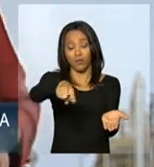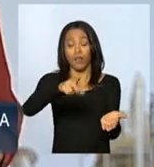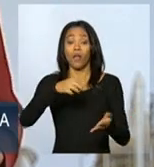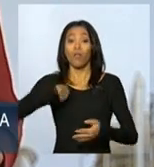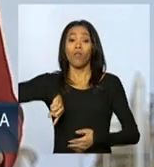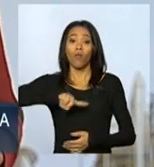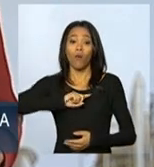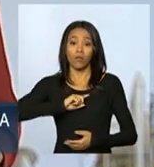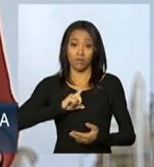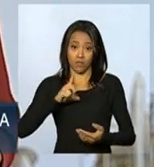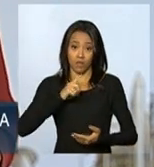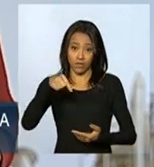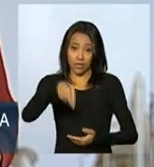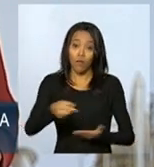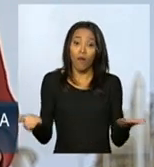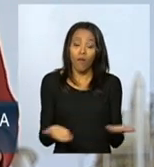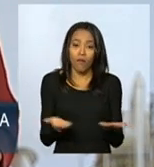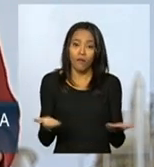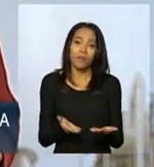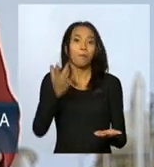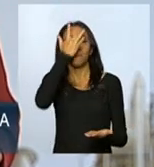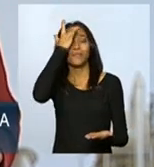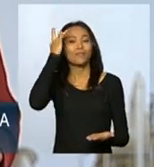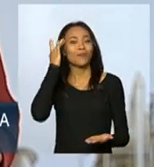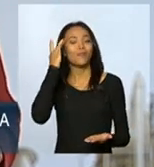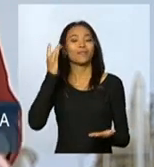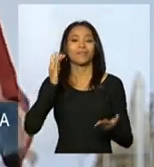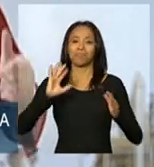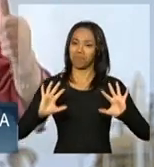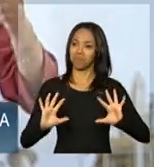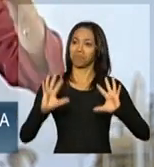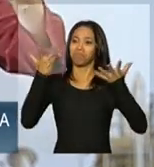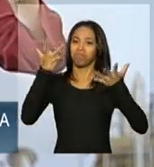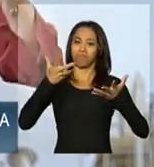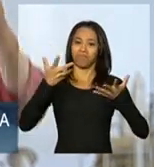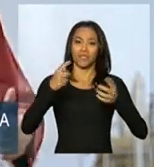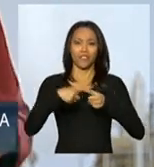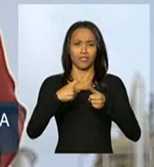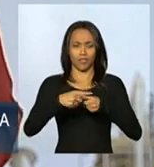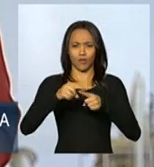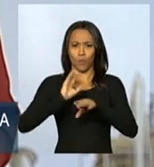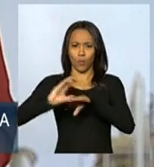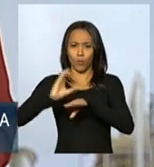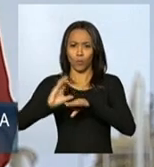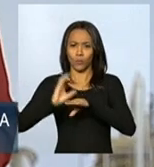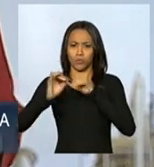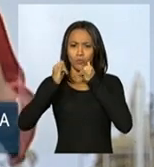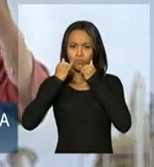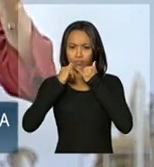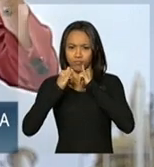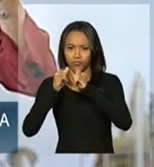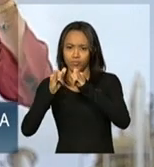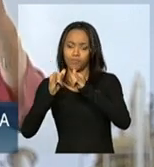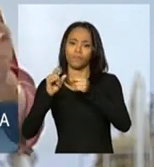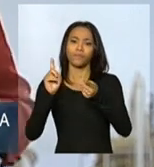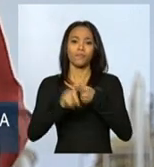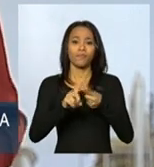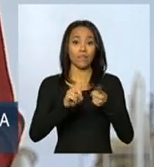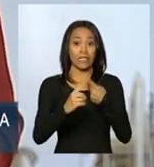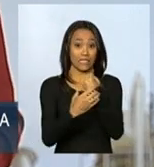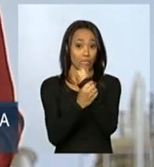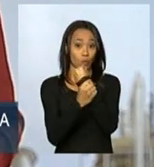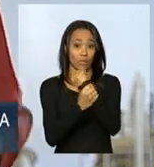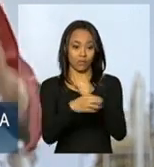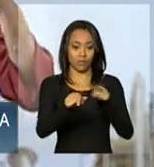aqui hoje pessoas celebrando a conclusão de cursos de eletroeletrônica, de segurança